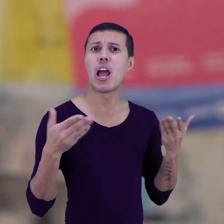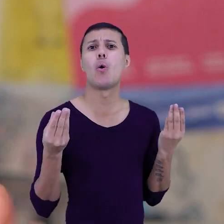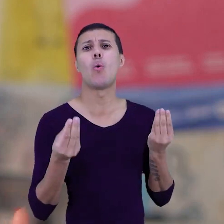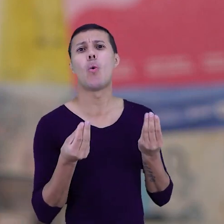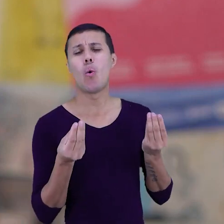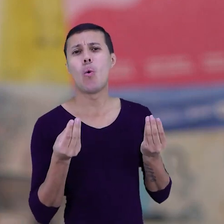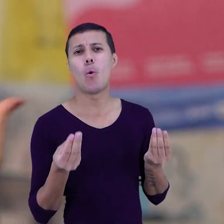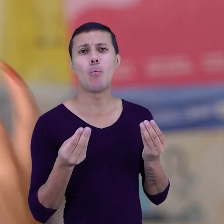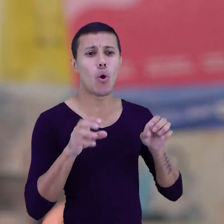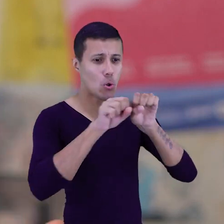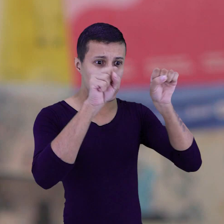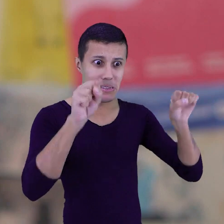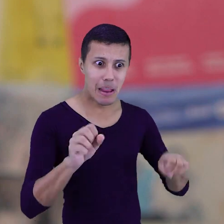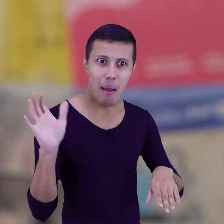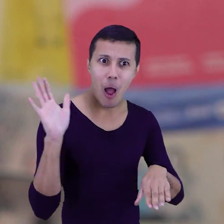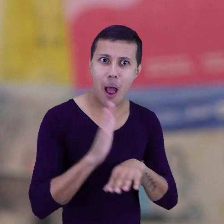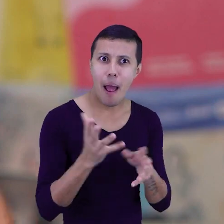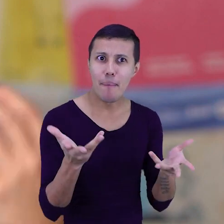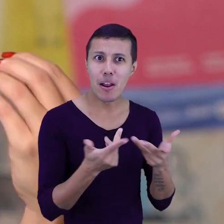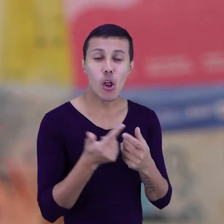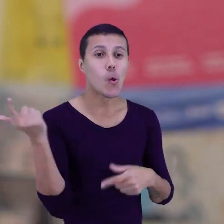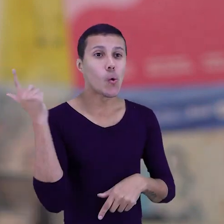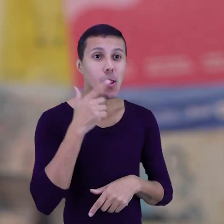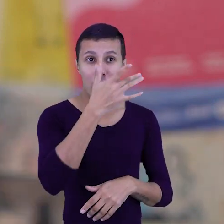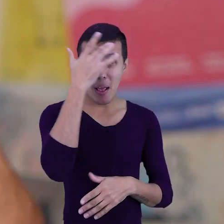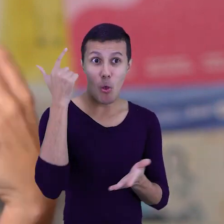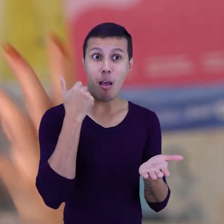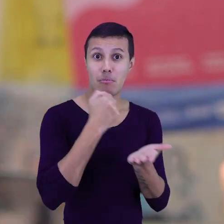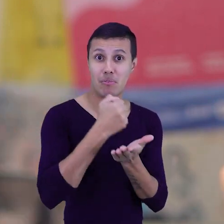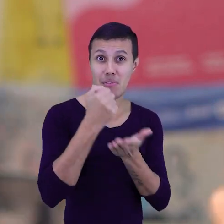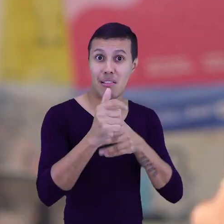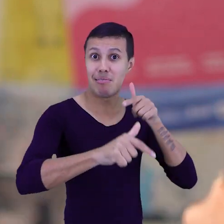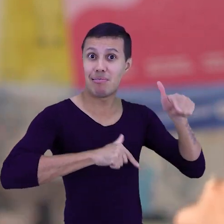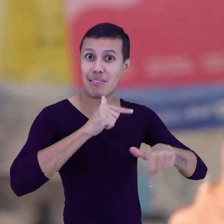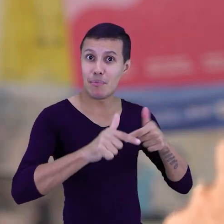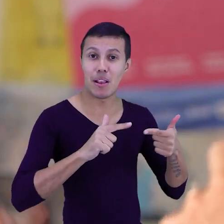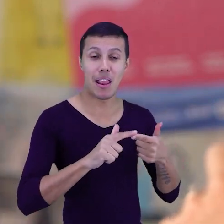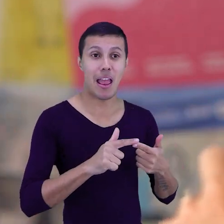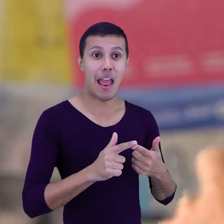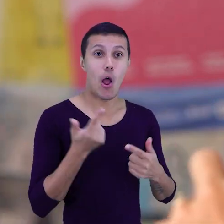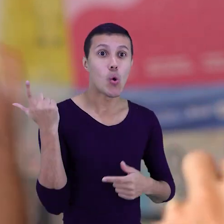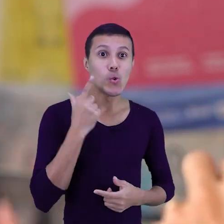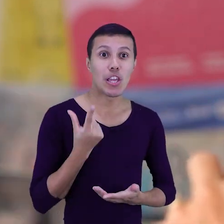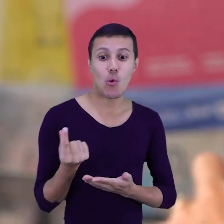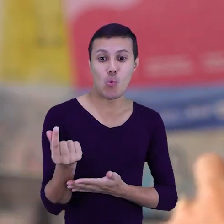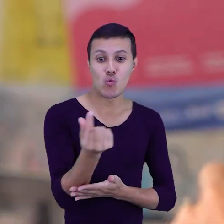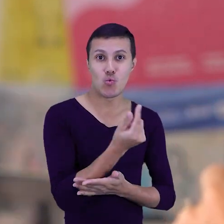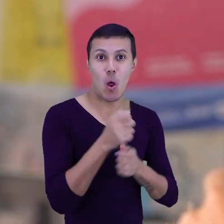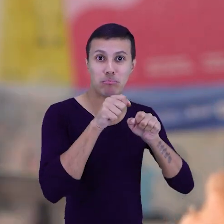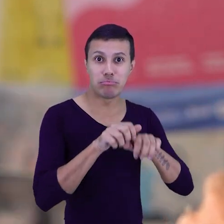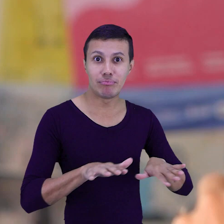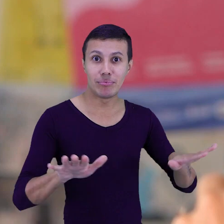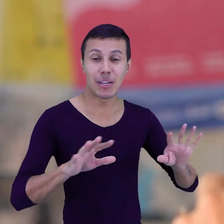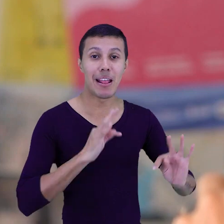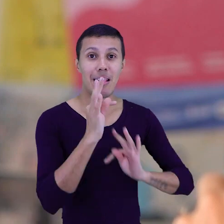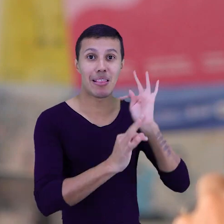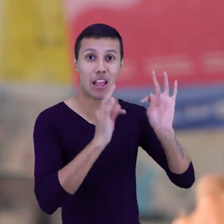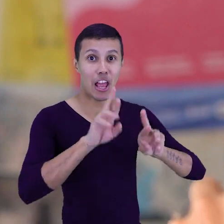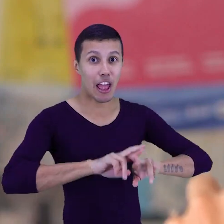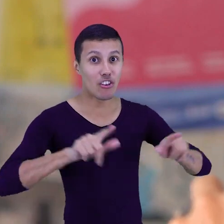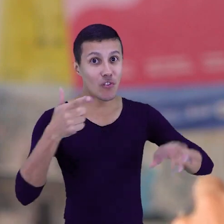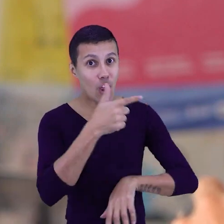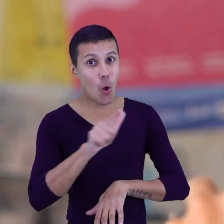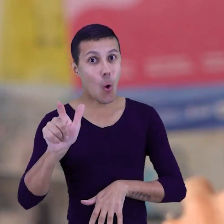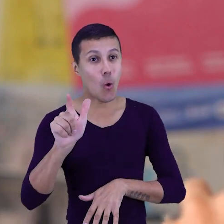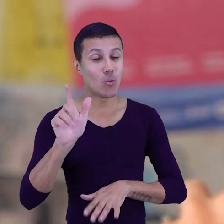colaborando bastante para aquele ecossistema, né? Porque você está empregando pessoas, você está distribuindo renda, fazendo riqueza, com tecnologia,